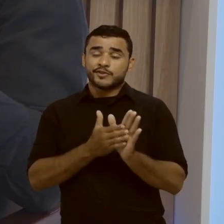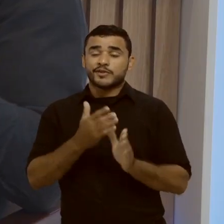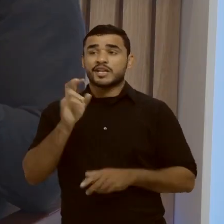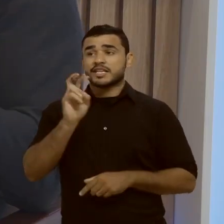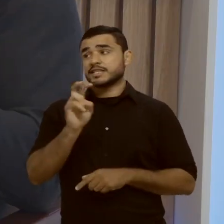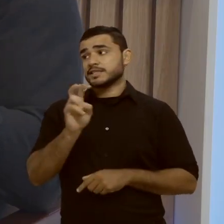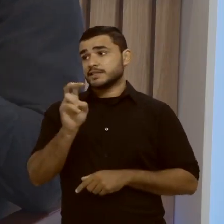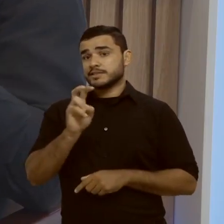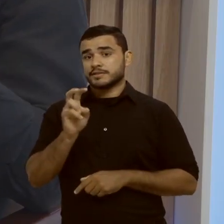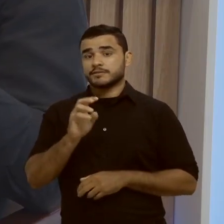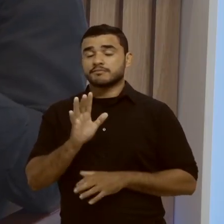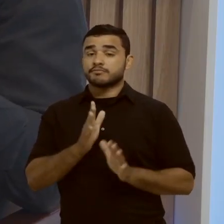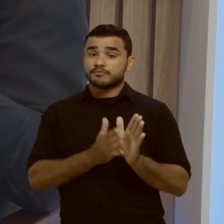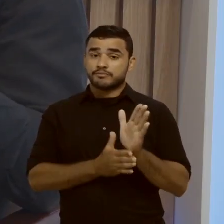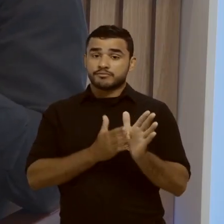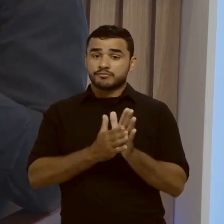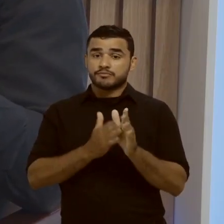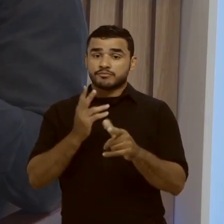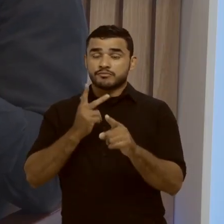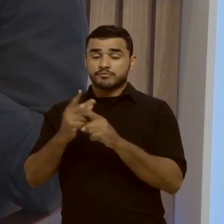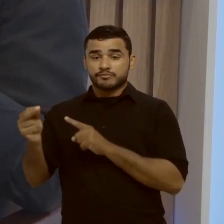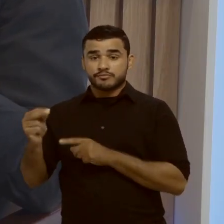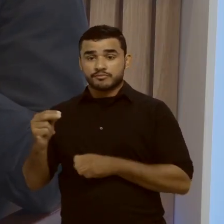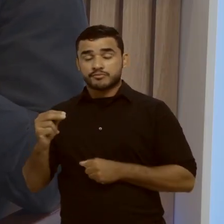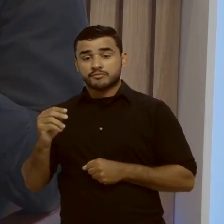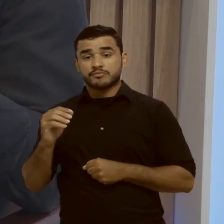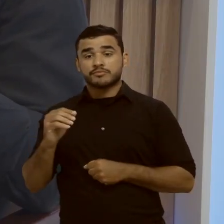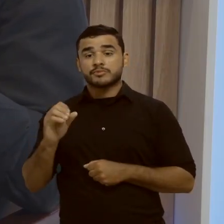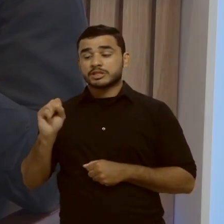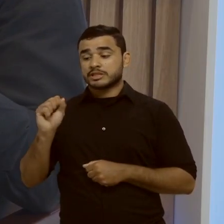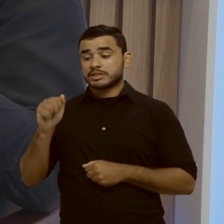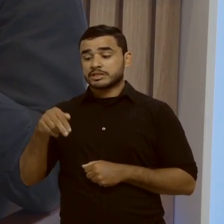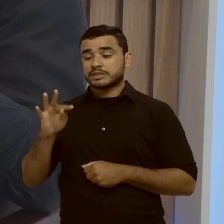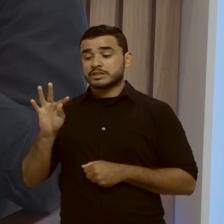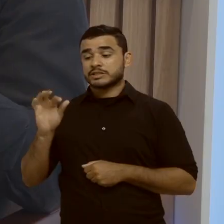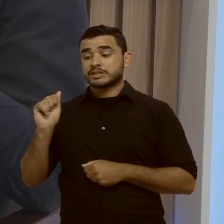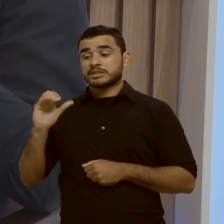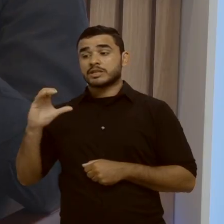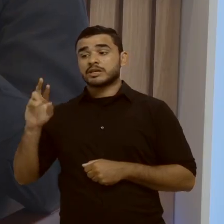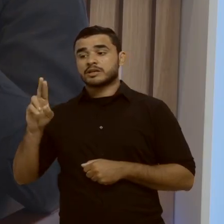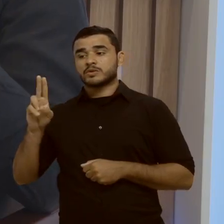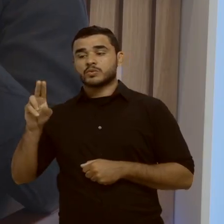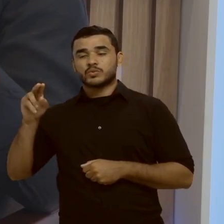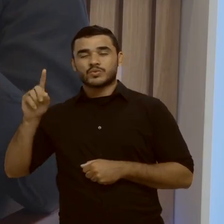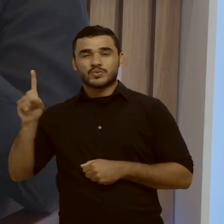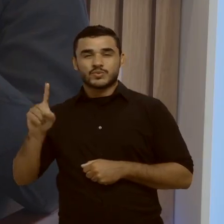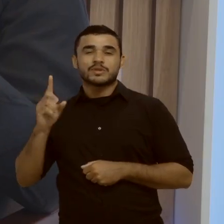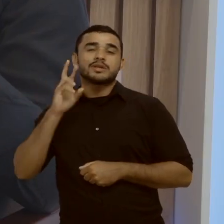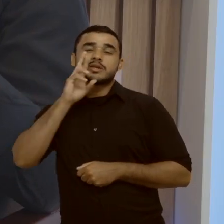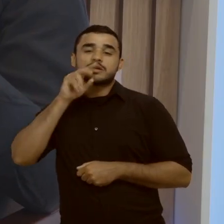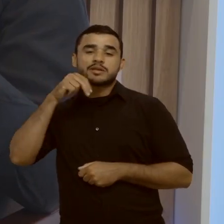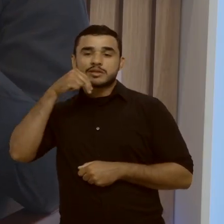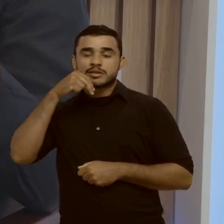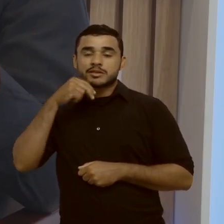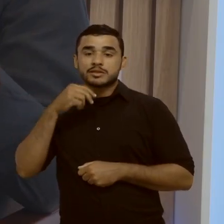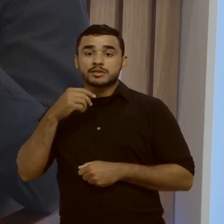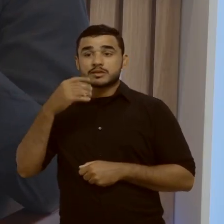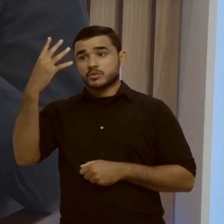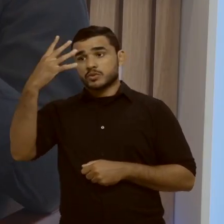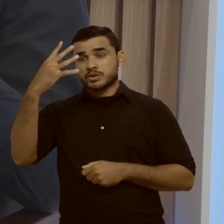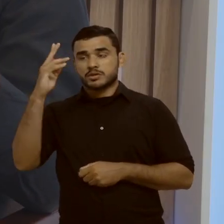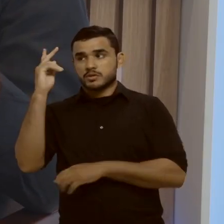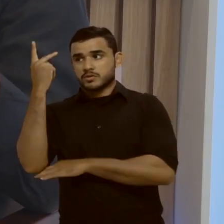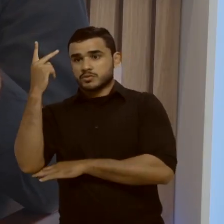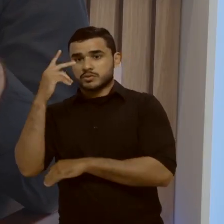classificação. Ferrão venceu o seu jogo também contra o Santa Cruz, agora do Rio Grande do Norte, e aí encostou no Horizonte. Horizonte